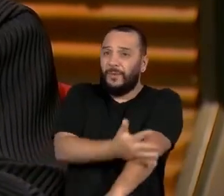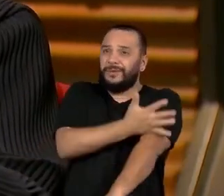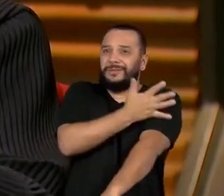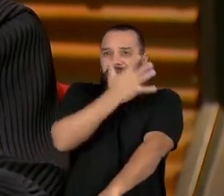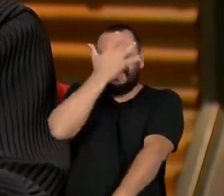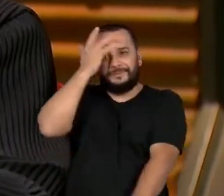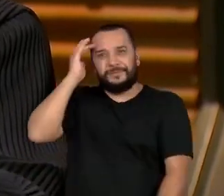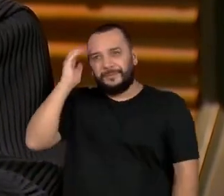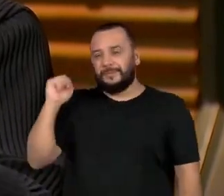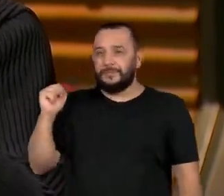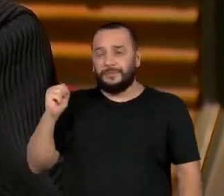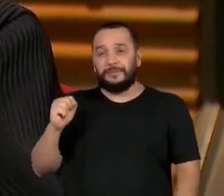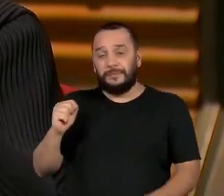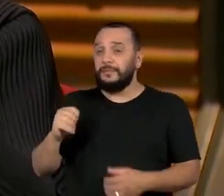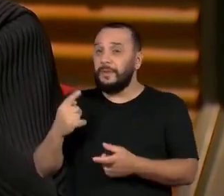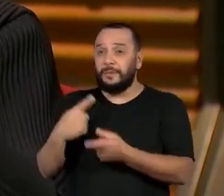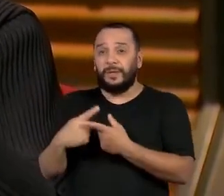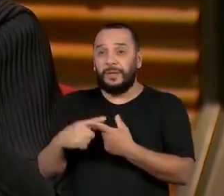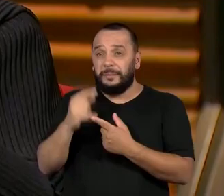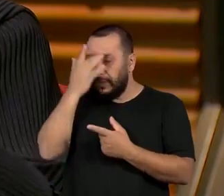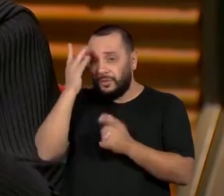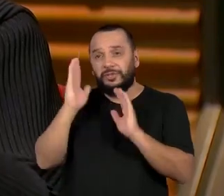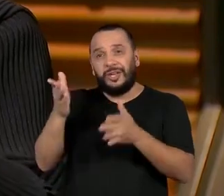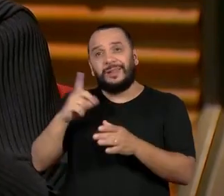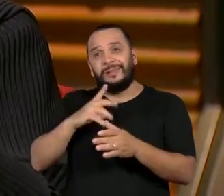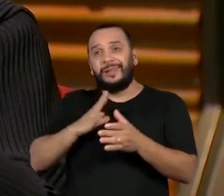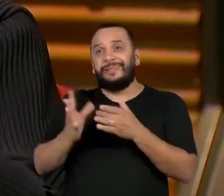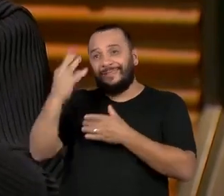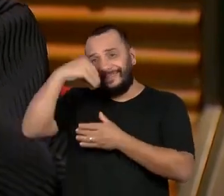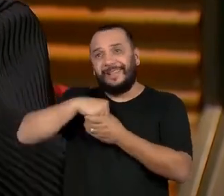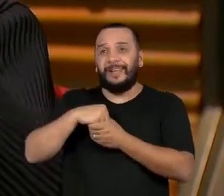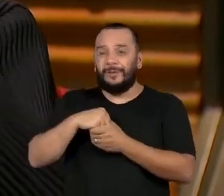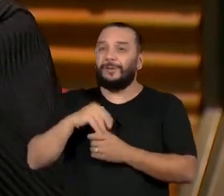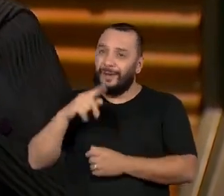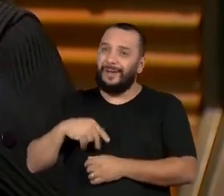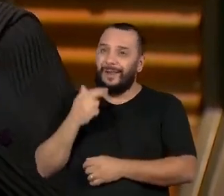pessoas com aquilo que elas já tinham dentro delas. Ou seja, o objeto do museu já estava dentro das pessoas.